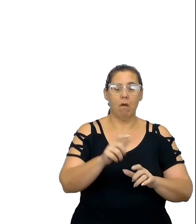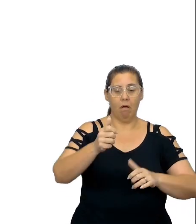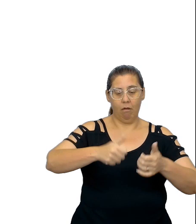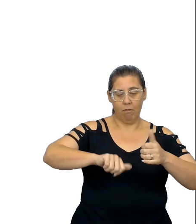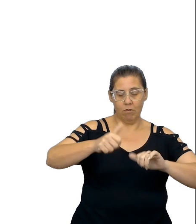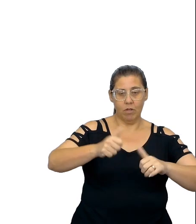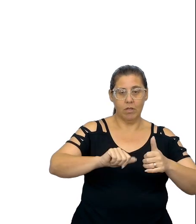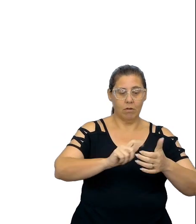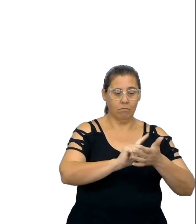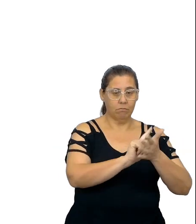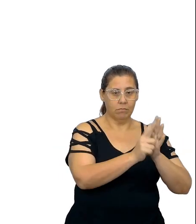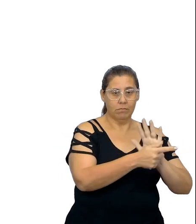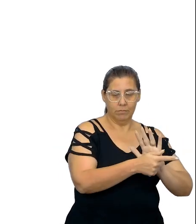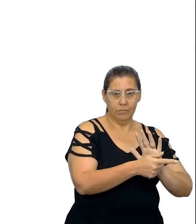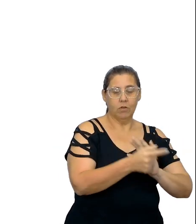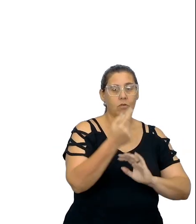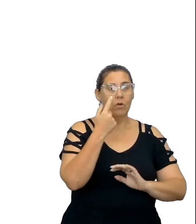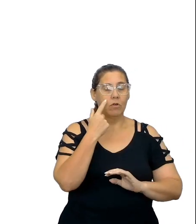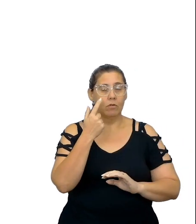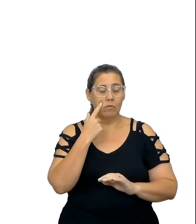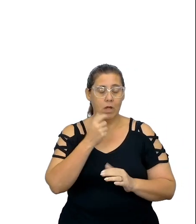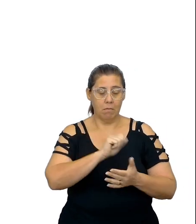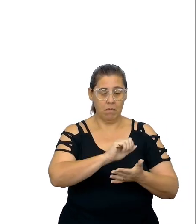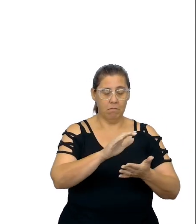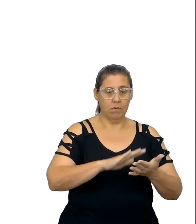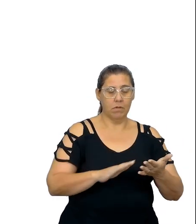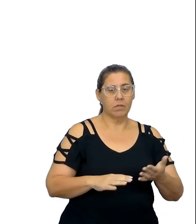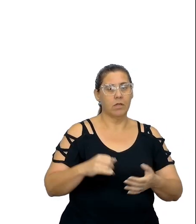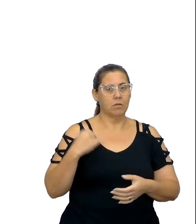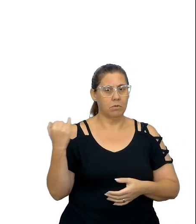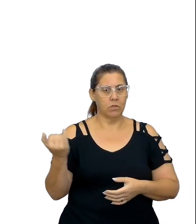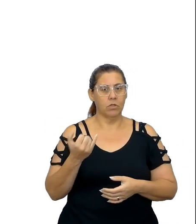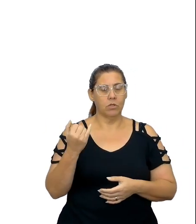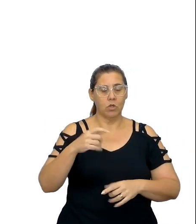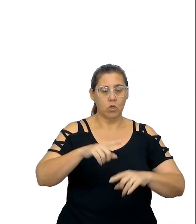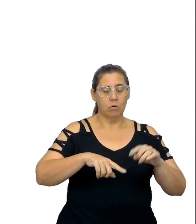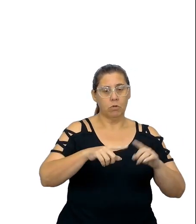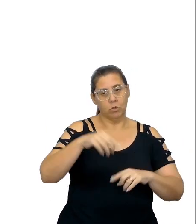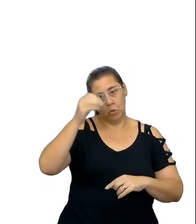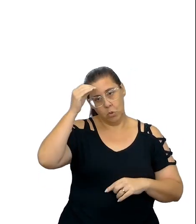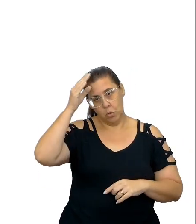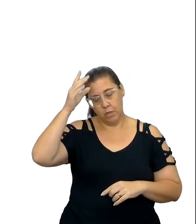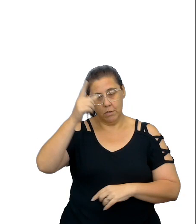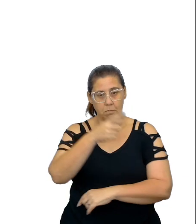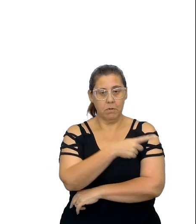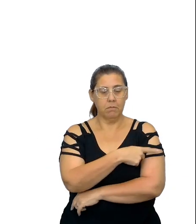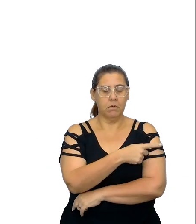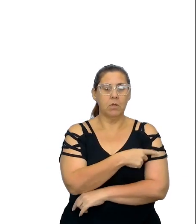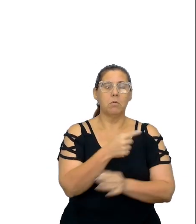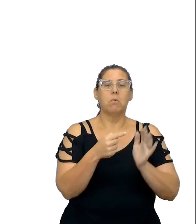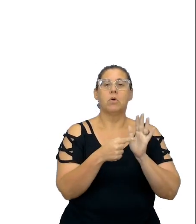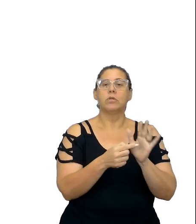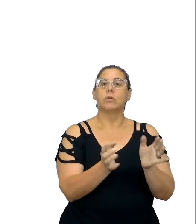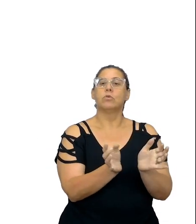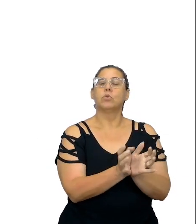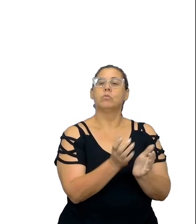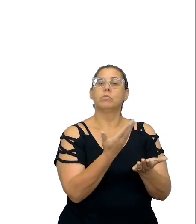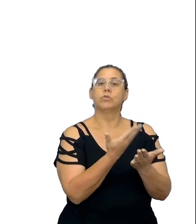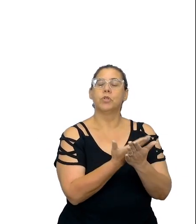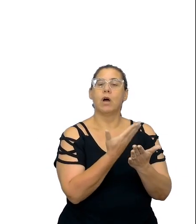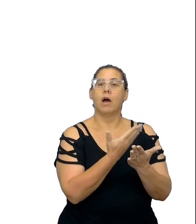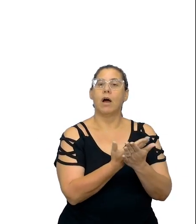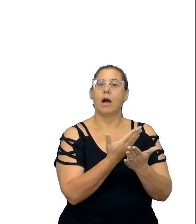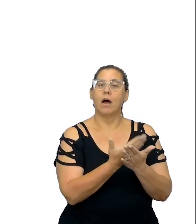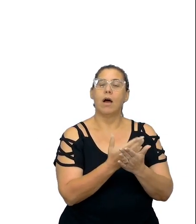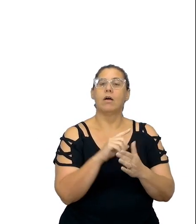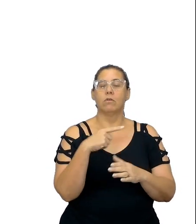vamos rever a habilidade essencial e o objeto de conhecimento da primeira série. Vamos apresentar o conjunto de aulas,